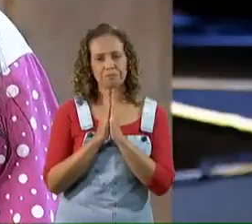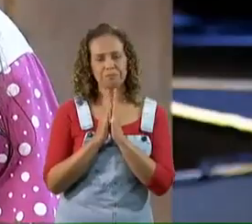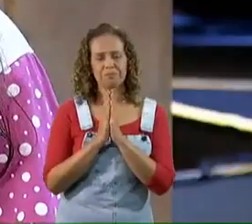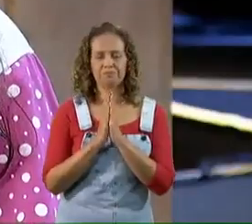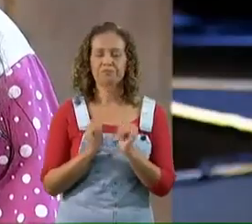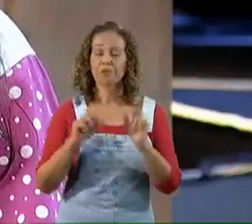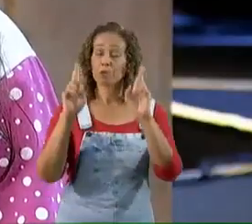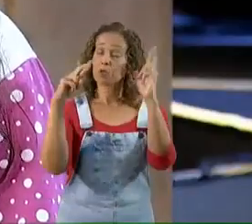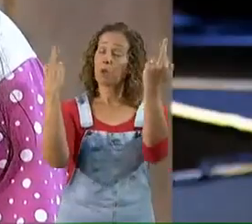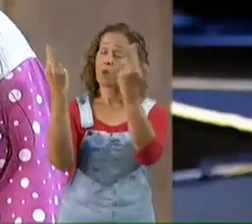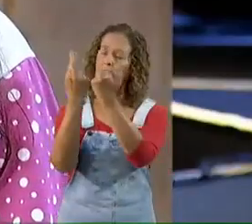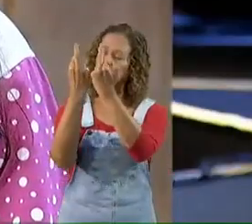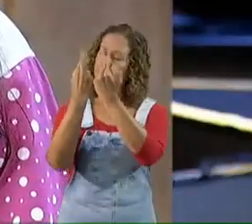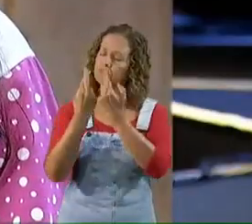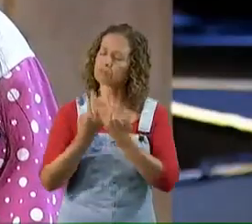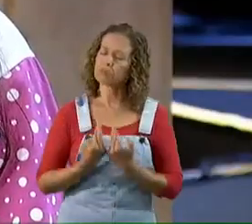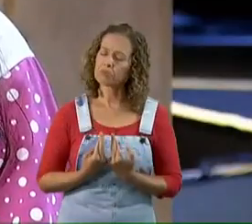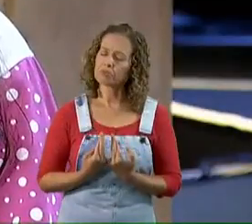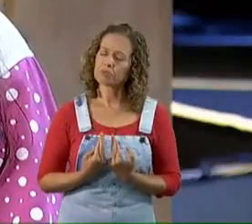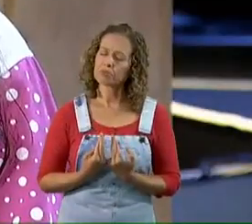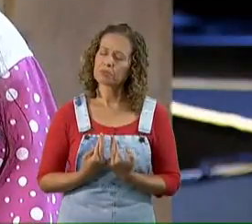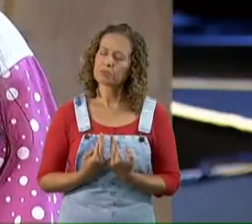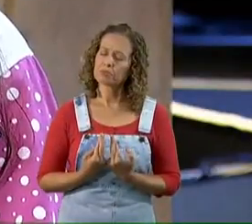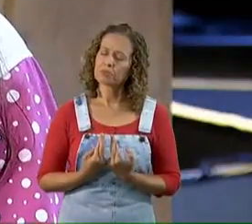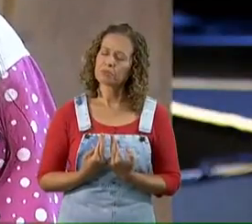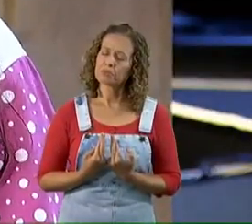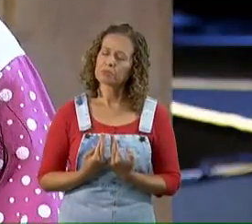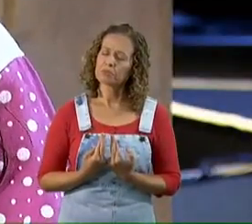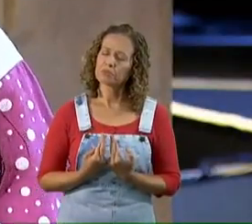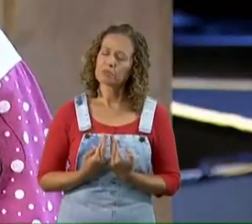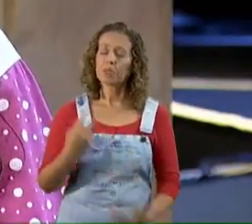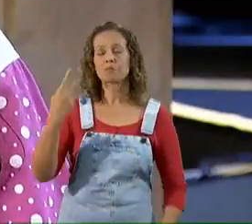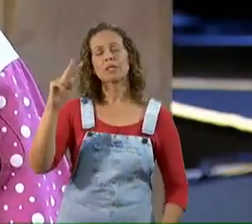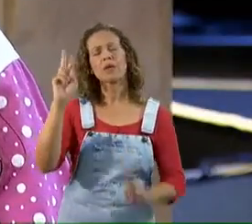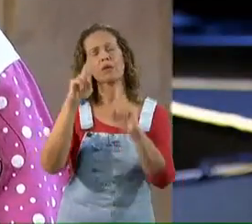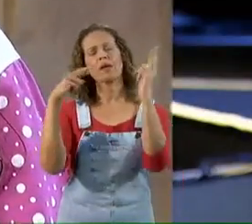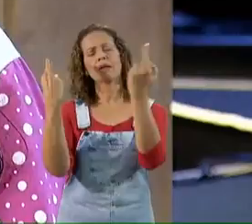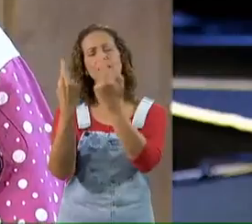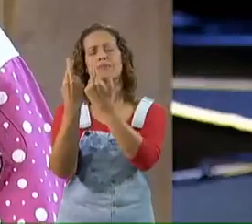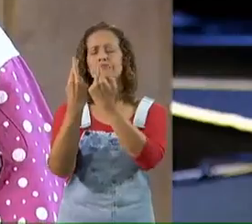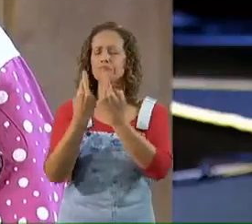Venha a nós o teu reino, assim... Venha a nós o teu reino...